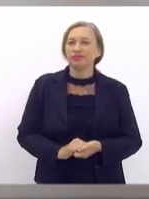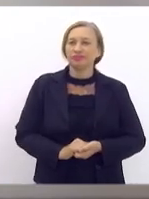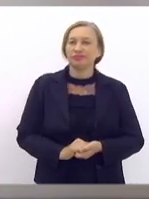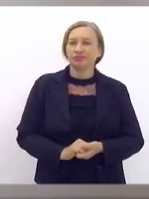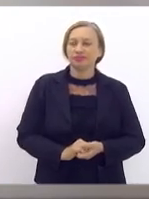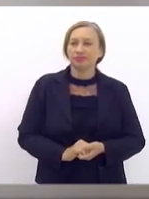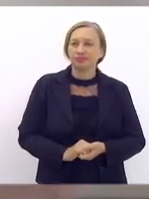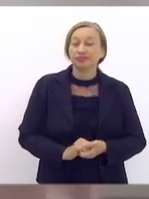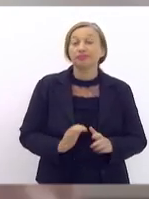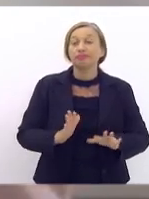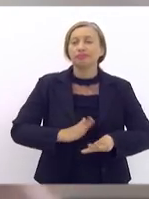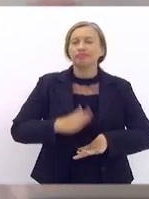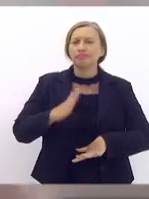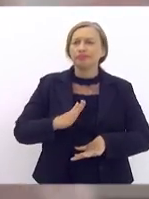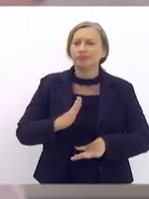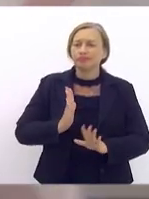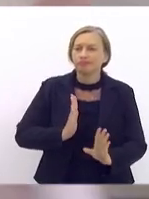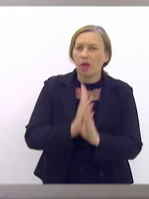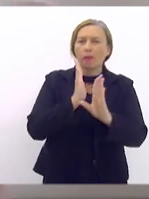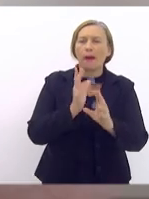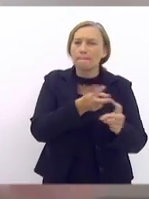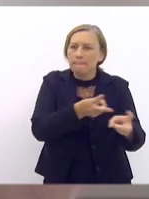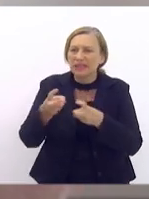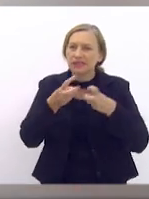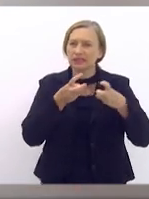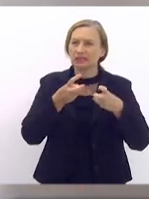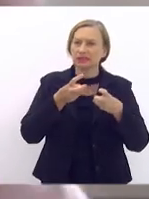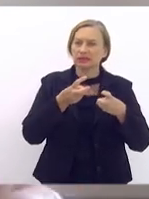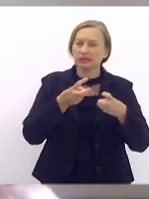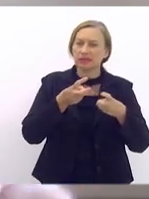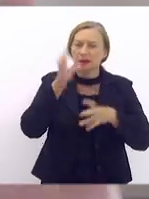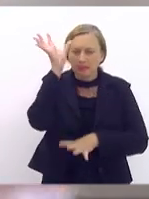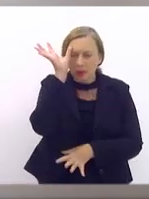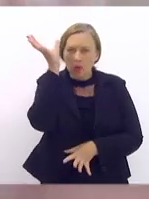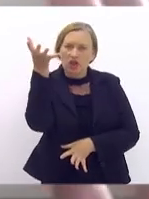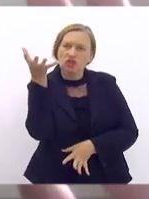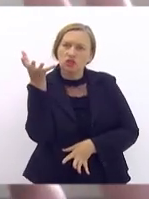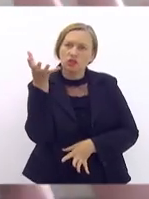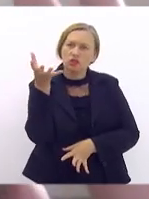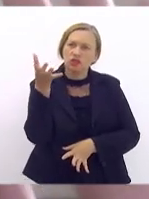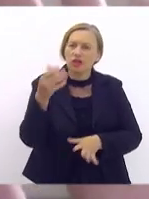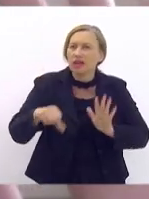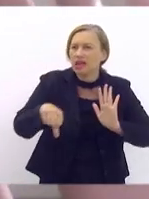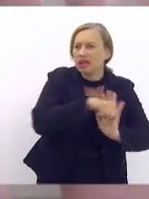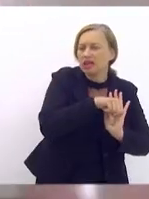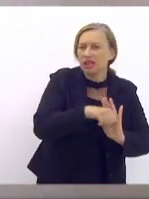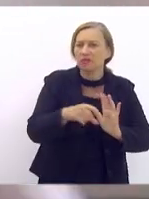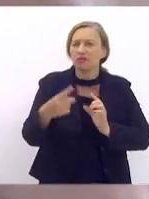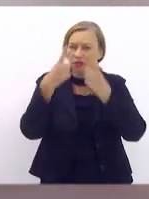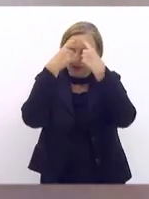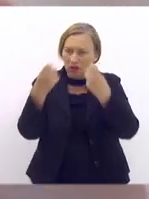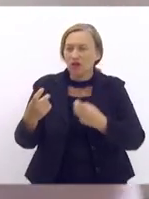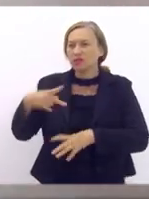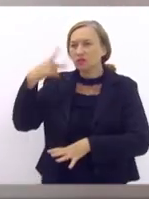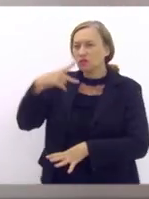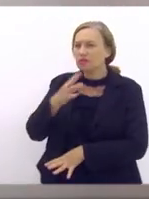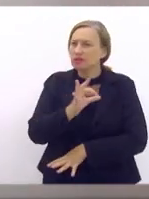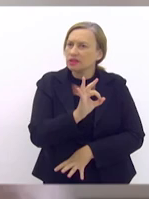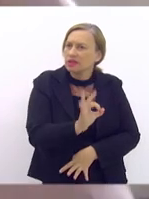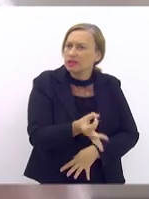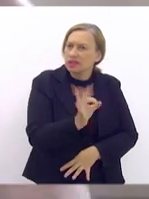mulher. Mas, de repente, se percebe que a solução para que aquele crime de violência política seja de